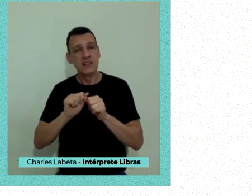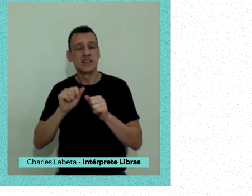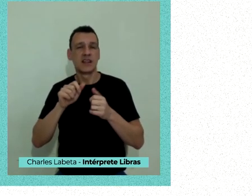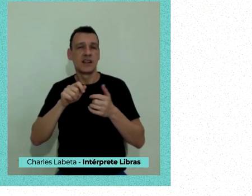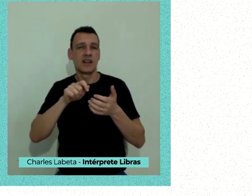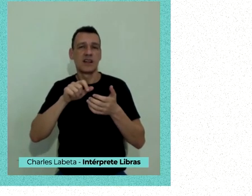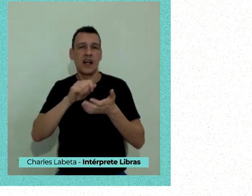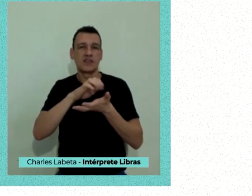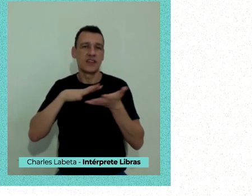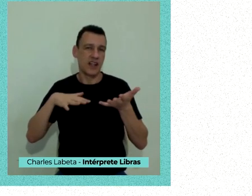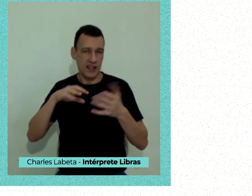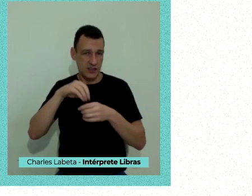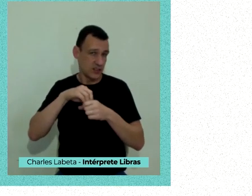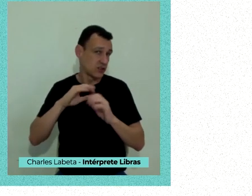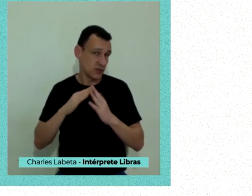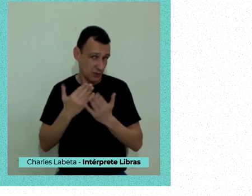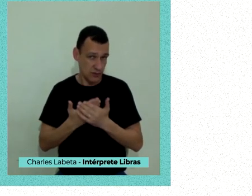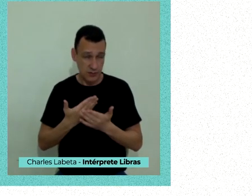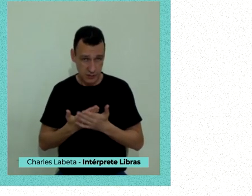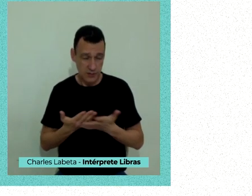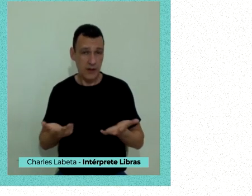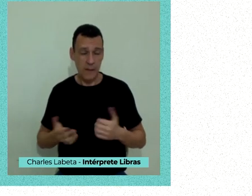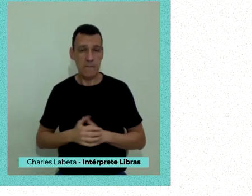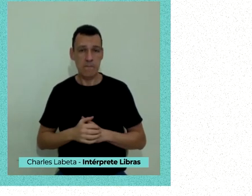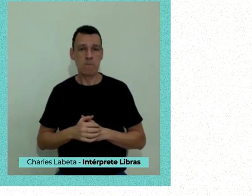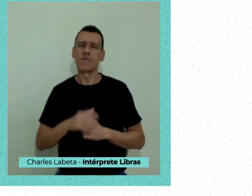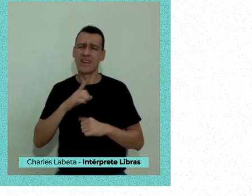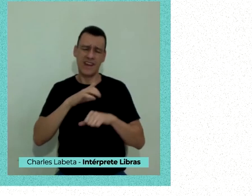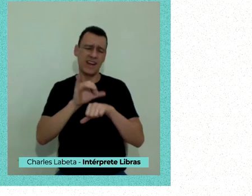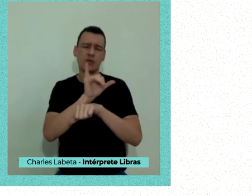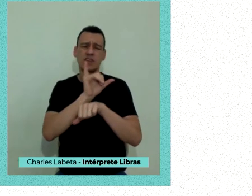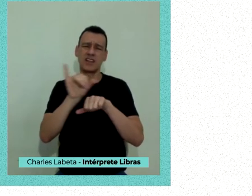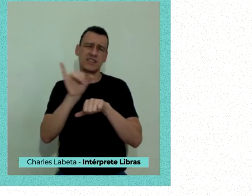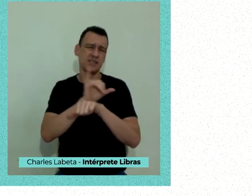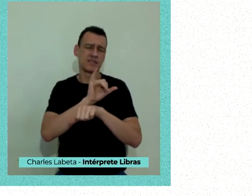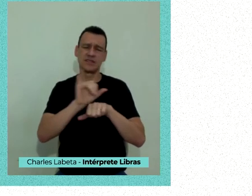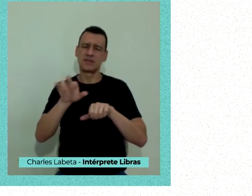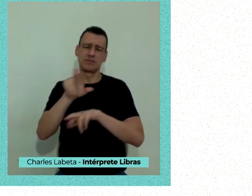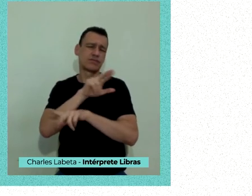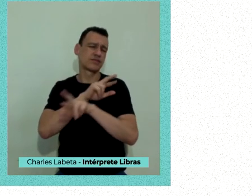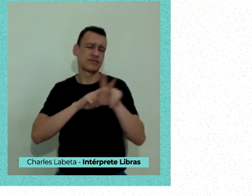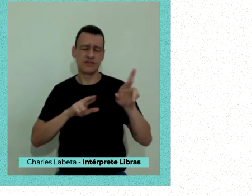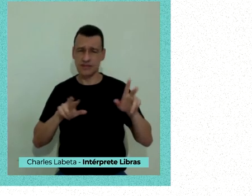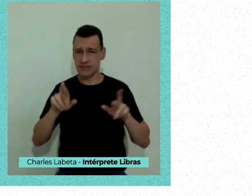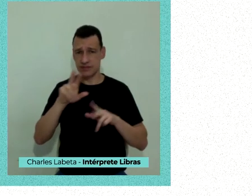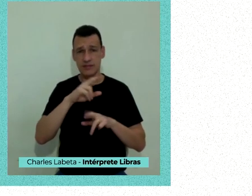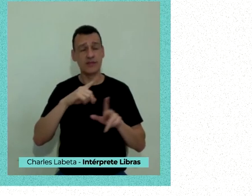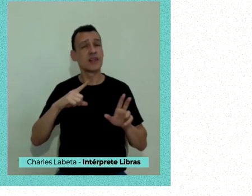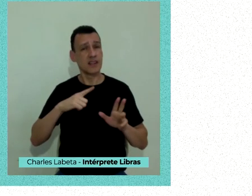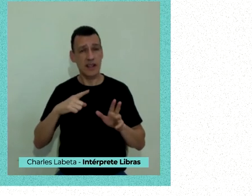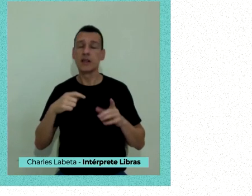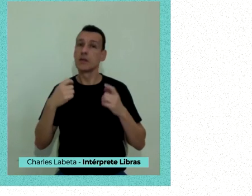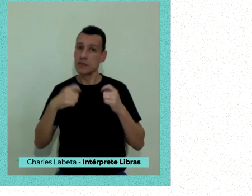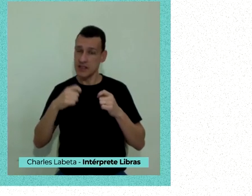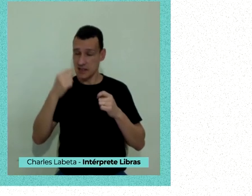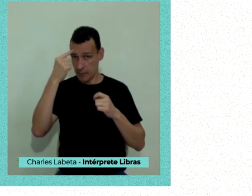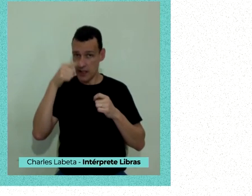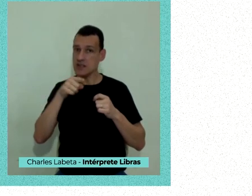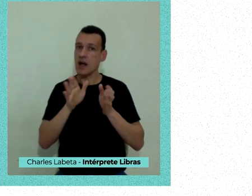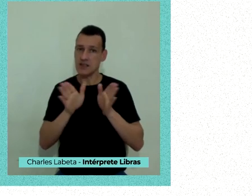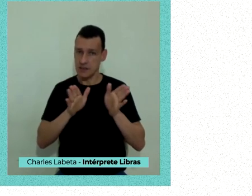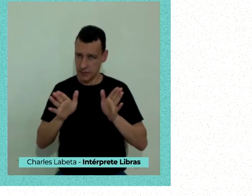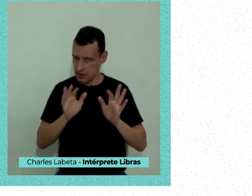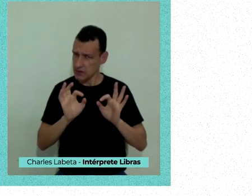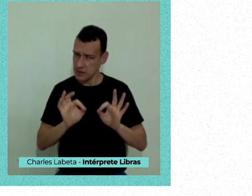dentro disso, nós temos múltiplas alternativas. Nós precisamos pensar na acessibilidade. Então,